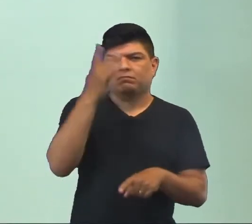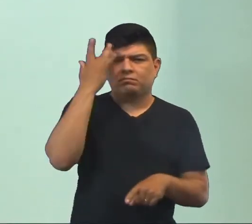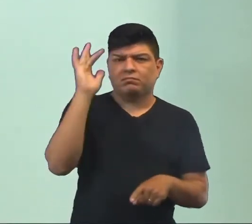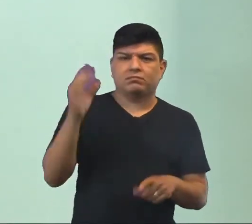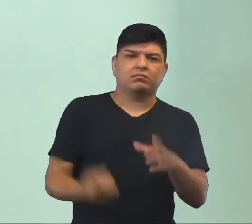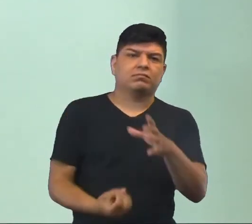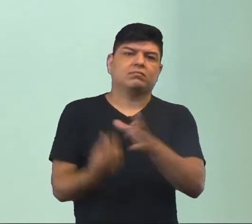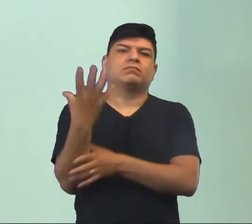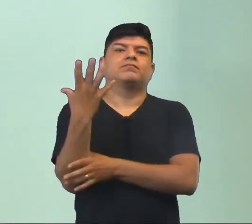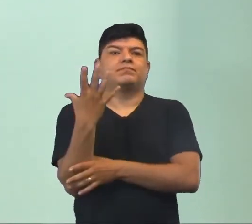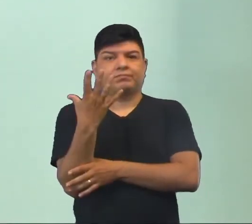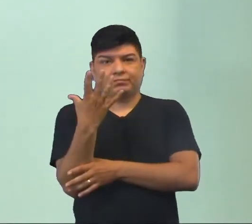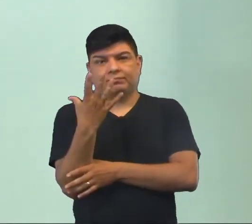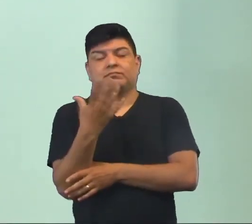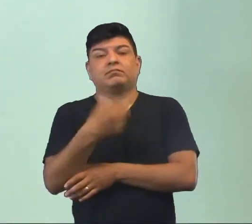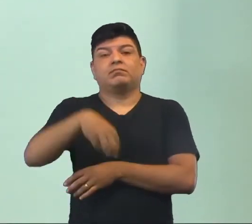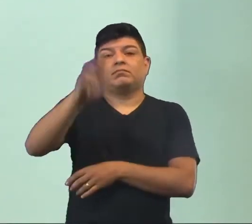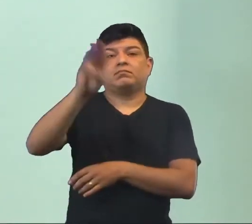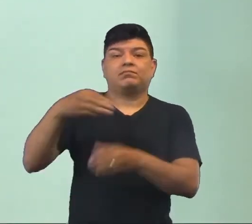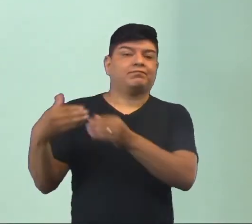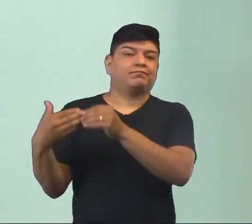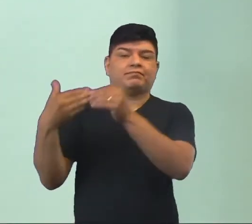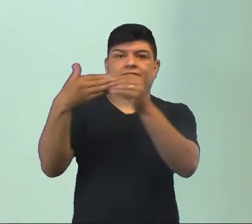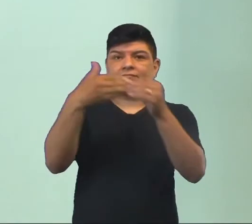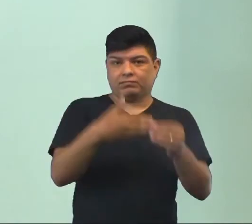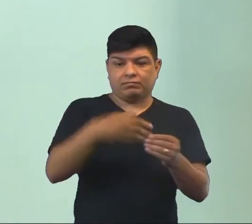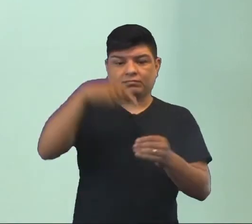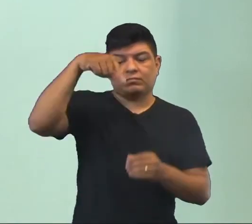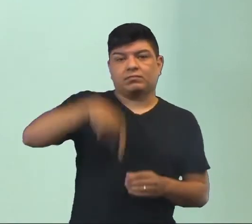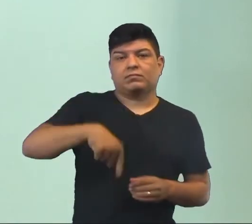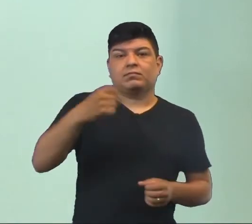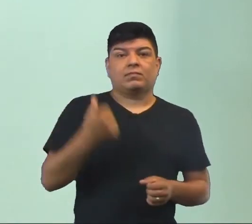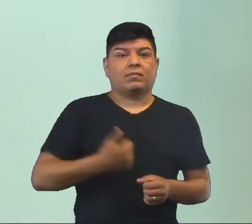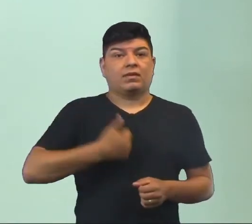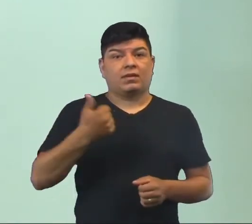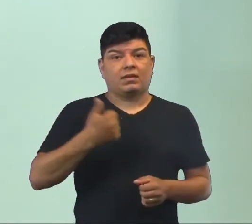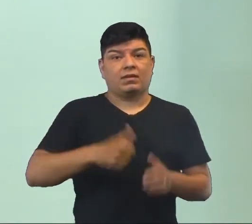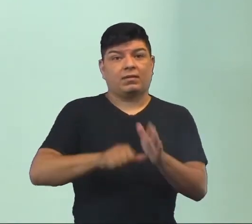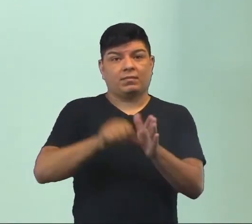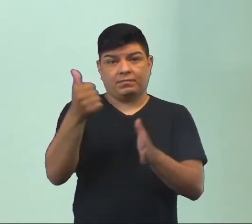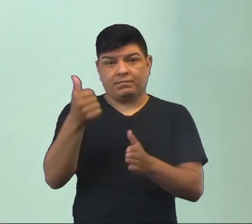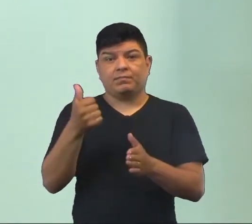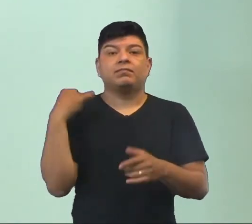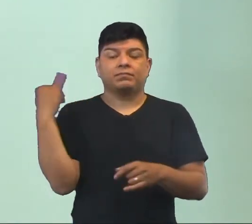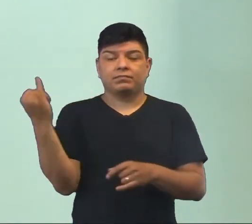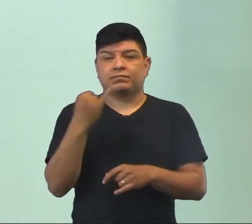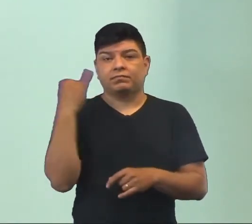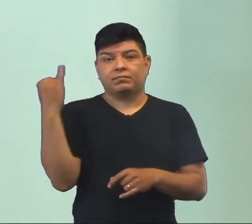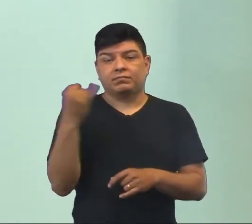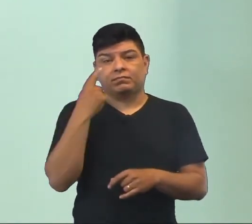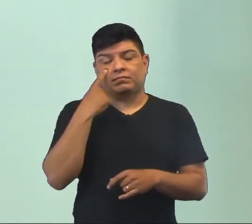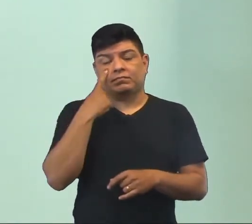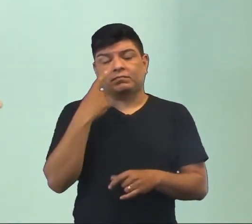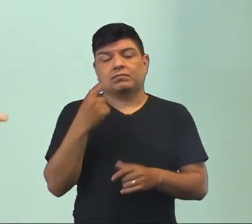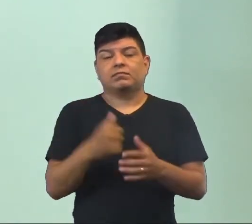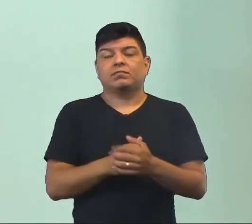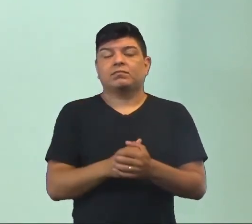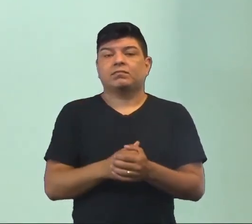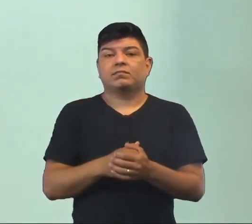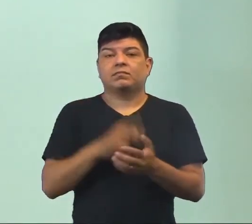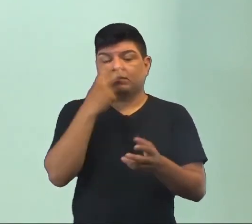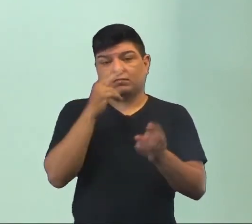a origem e quem trouxe, né, quem fez essa primeira manifestação. Que é muito interessante a gente, por exemplo, descobrir que